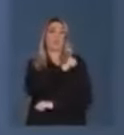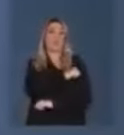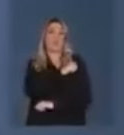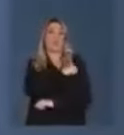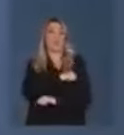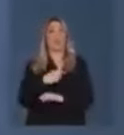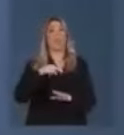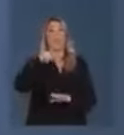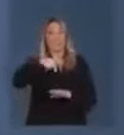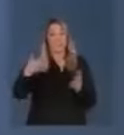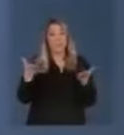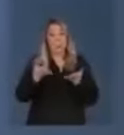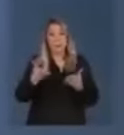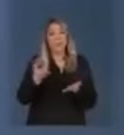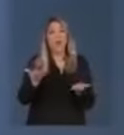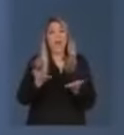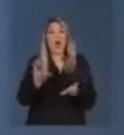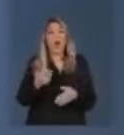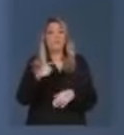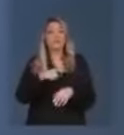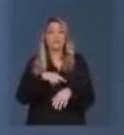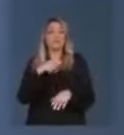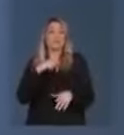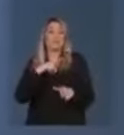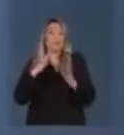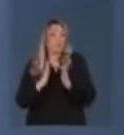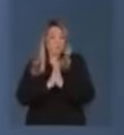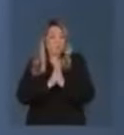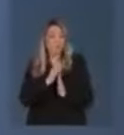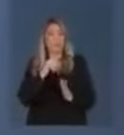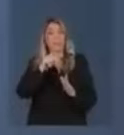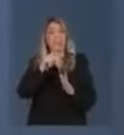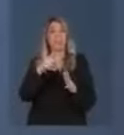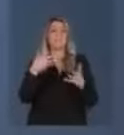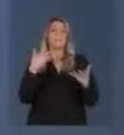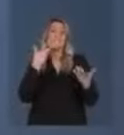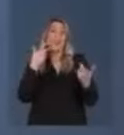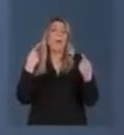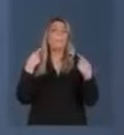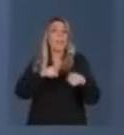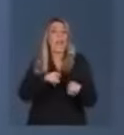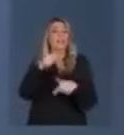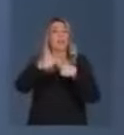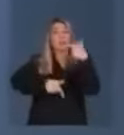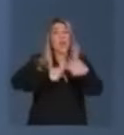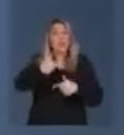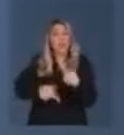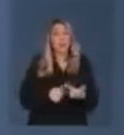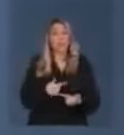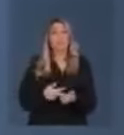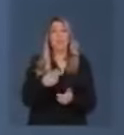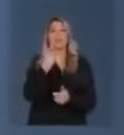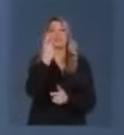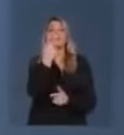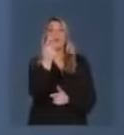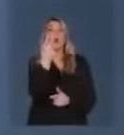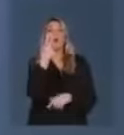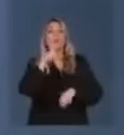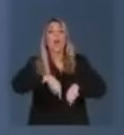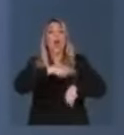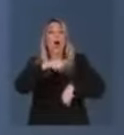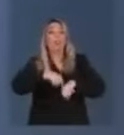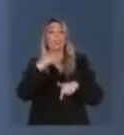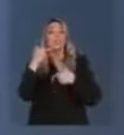neste momento este governo golpista ameaça aos trabalhadores propondo 12 horas de jornada diária de